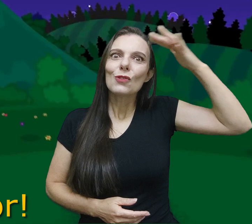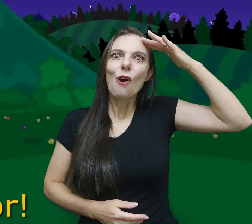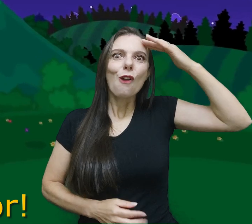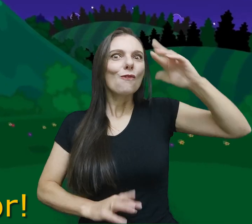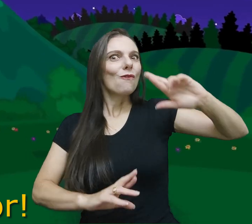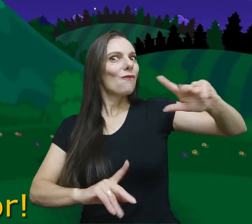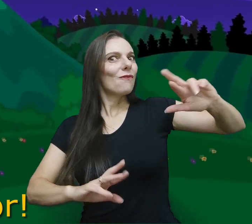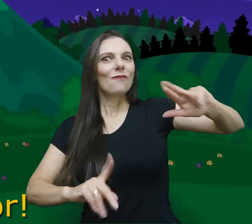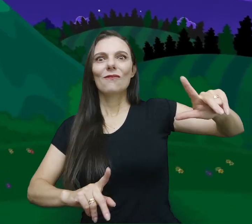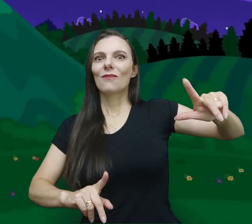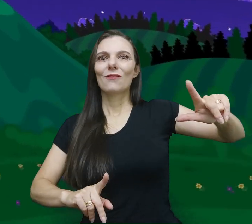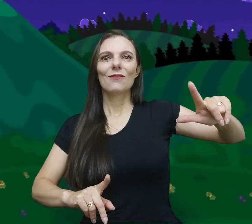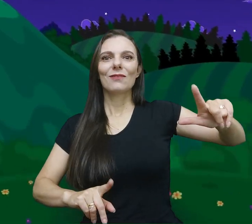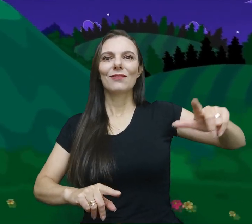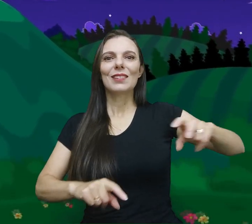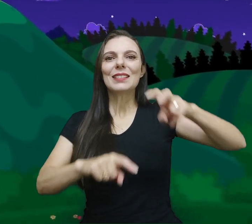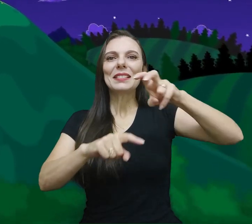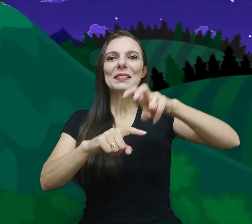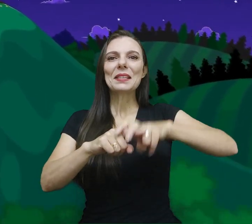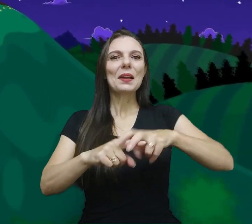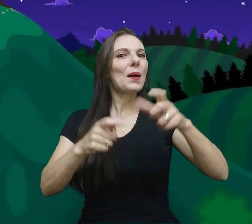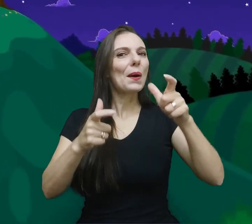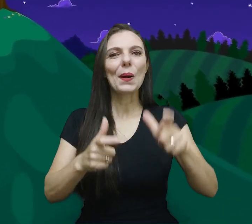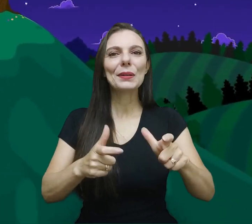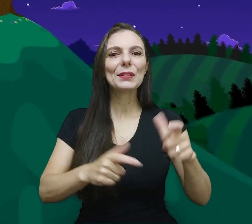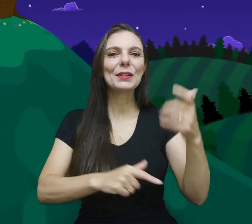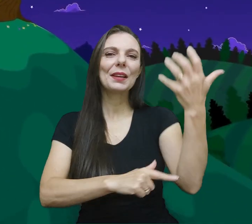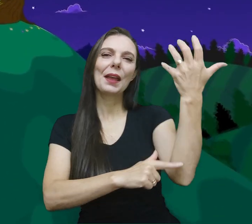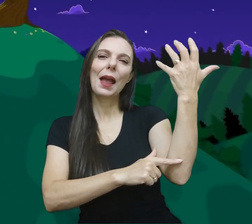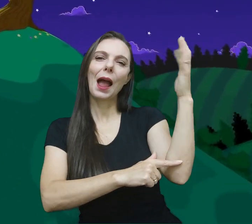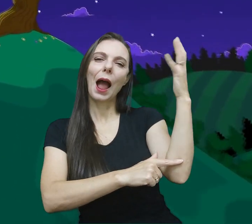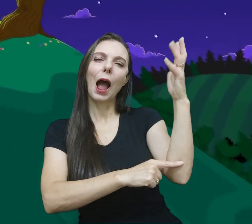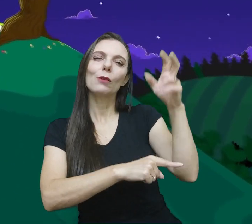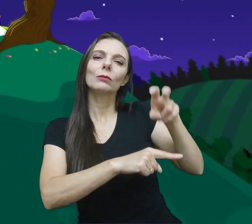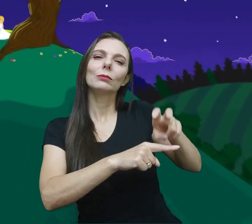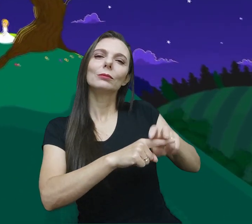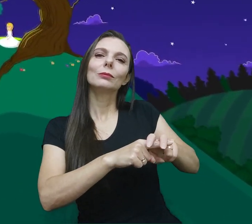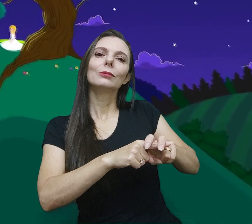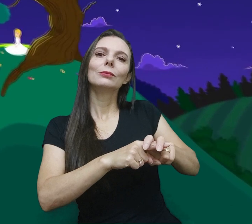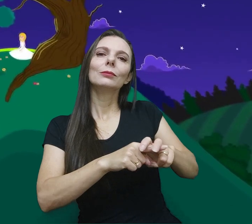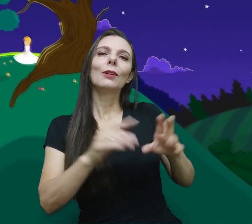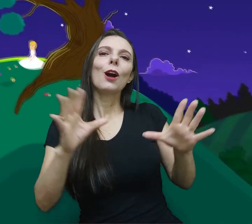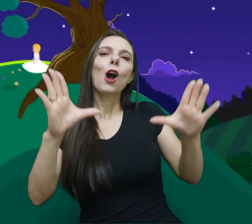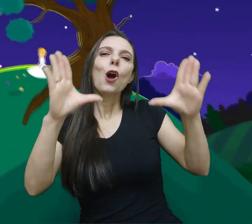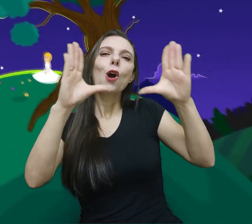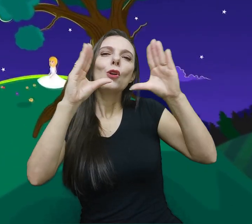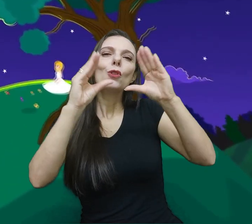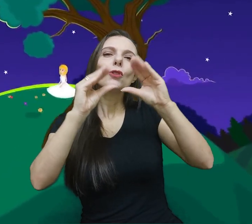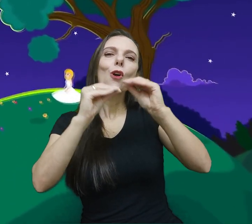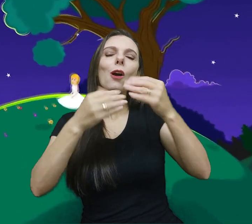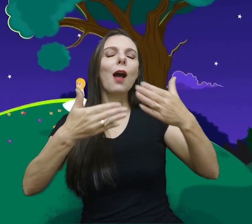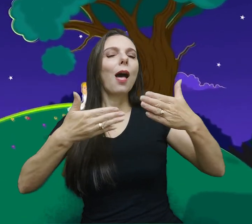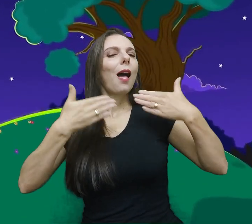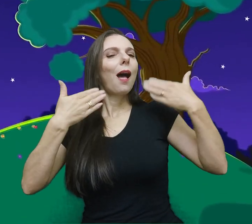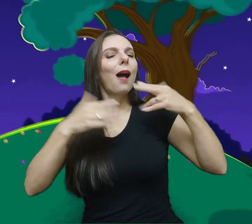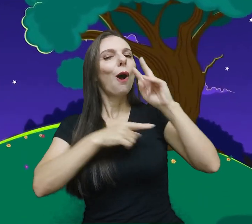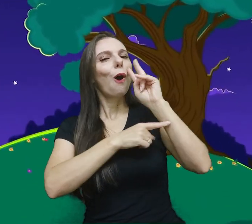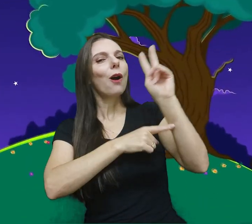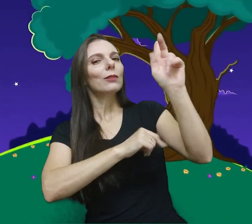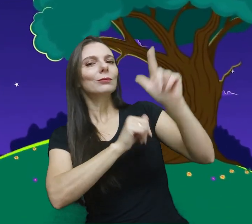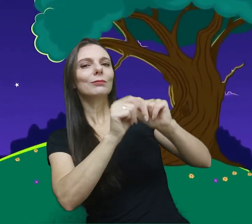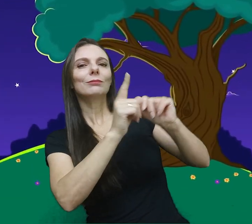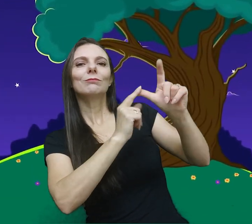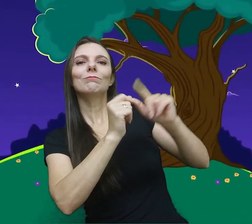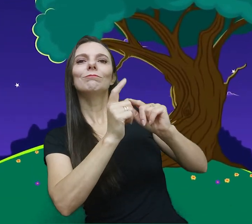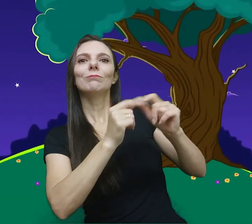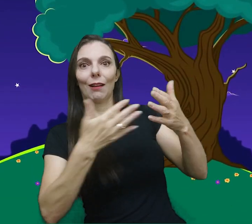sonho ainda maior. Ela estava sentada debaixo de uma árvore em uma noite de verão, olhando para as